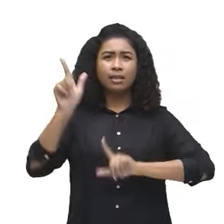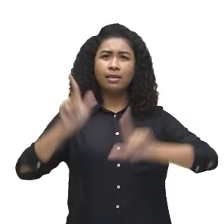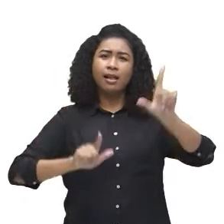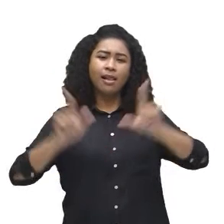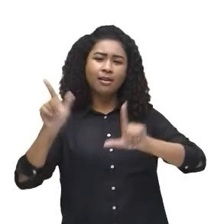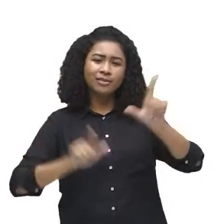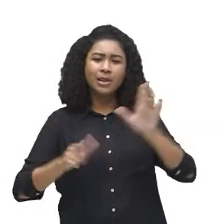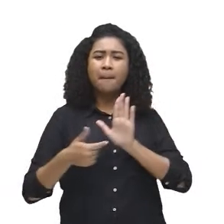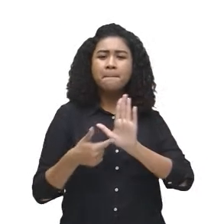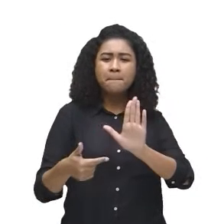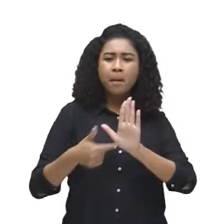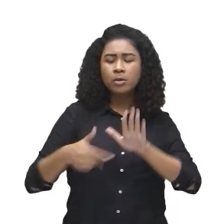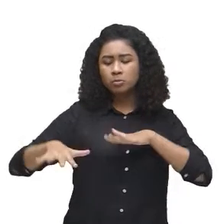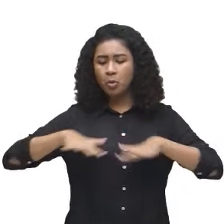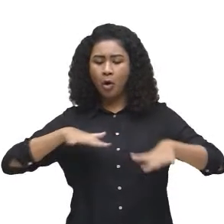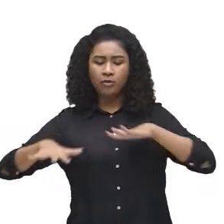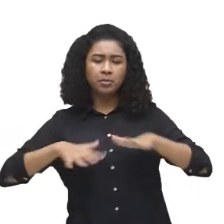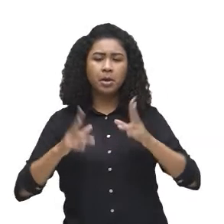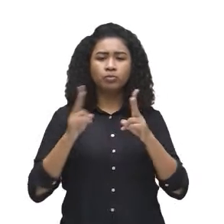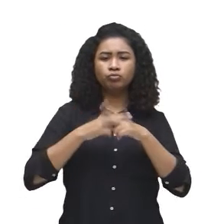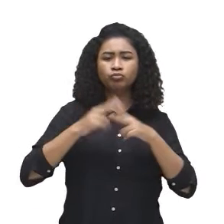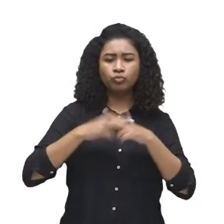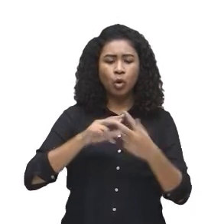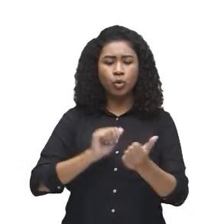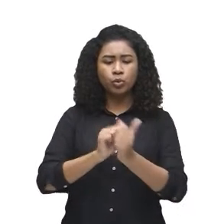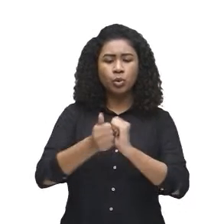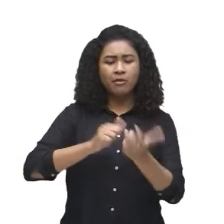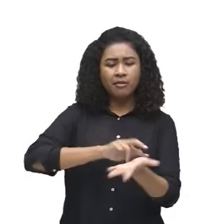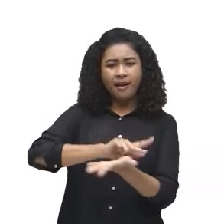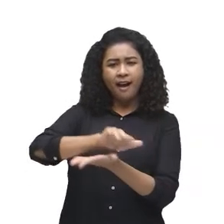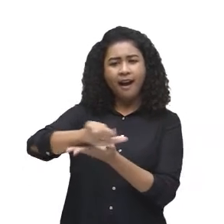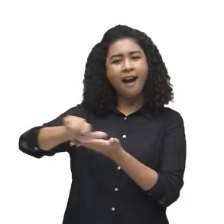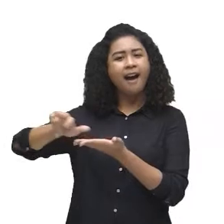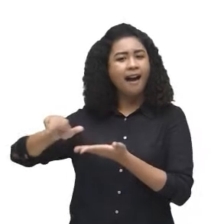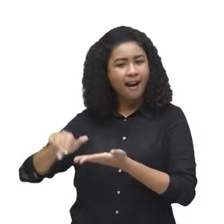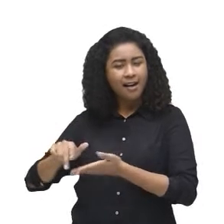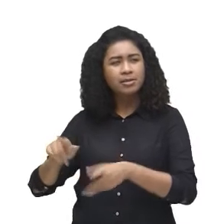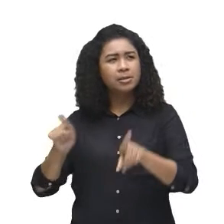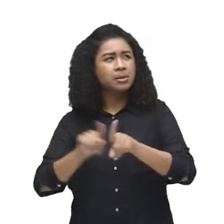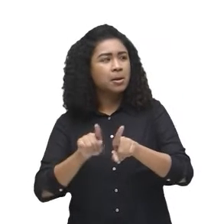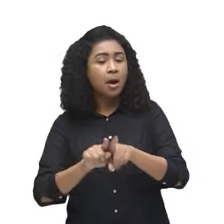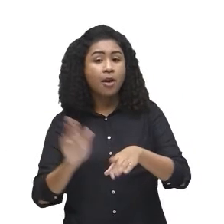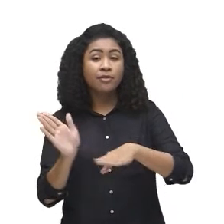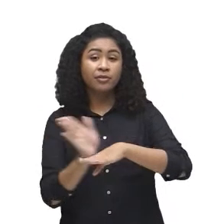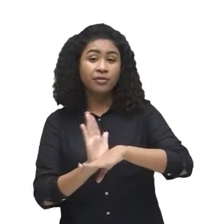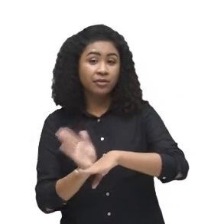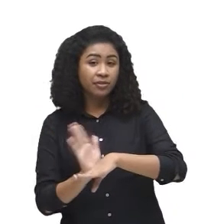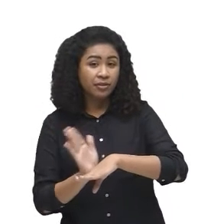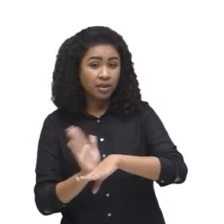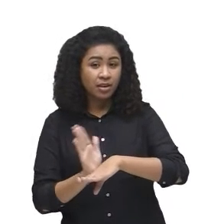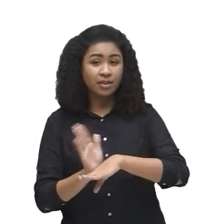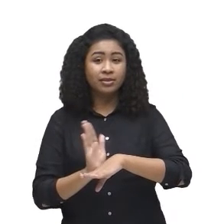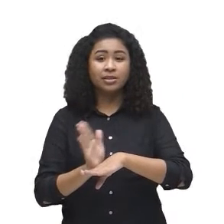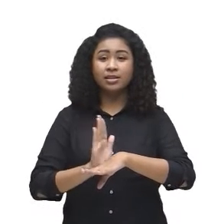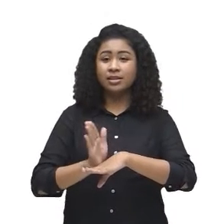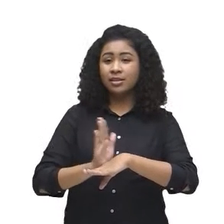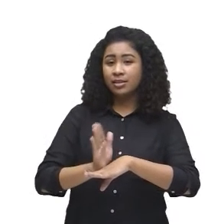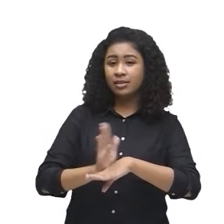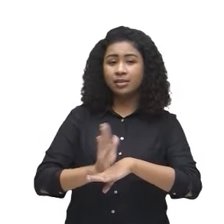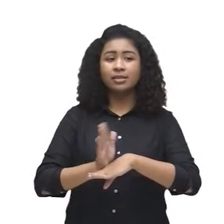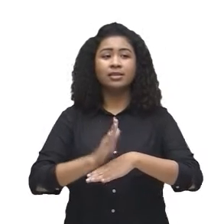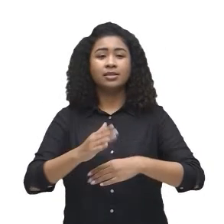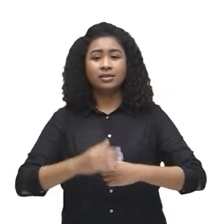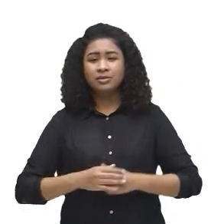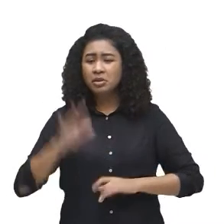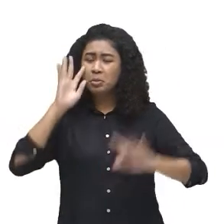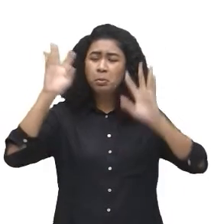arte marcial, lutas. Lembram de filmes também mais de ficção científica, que faziam também